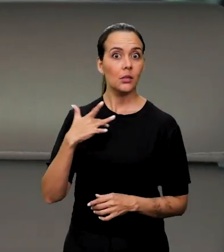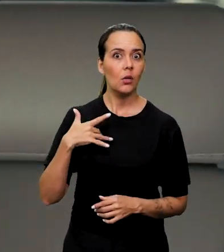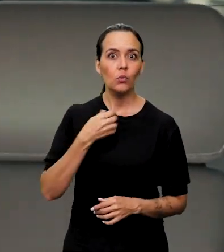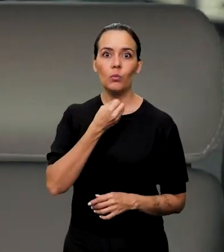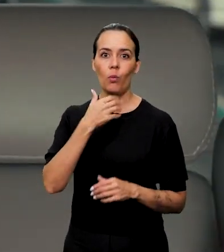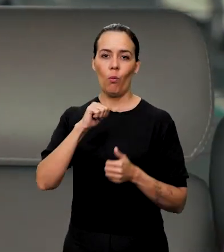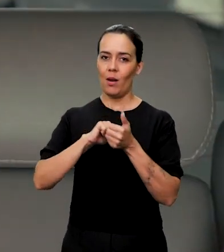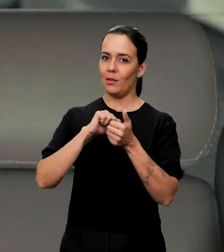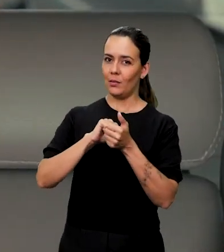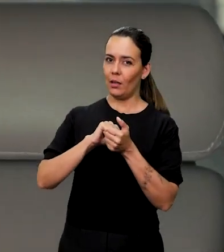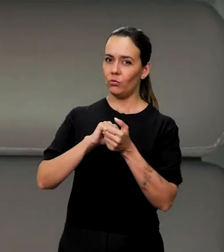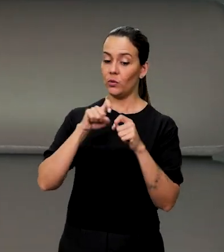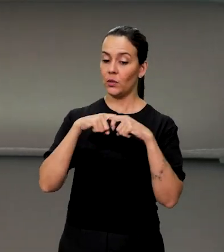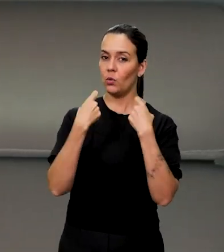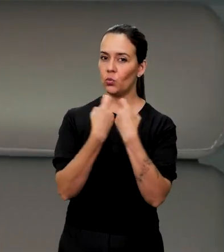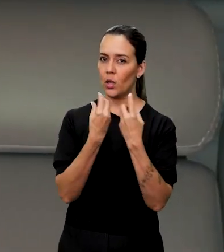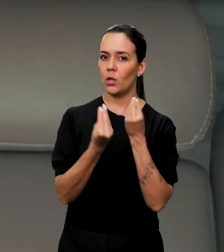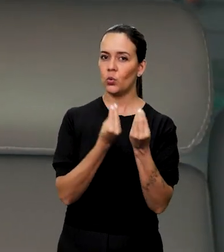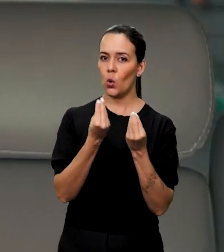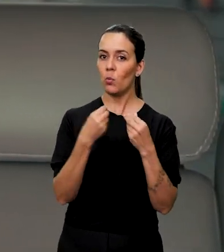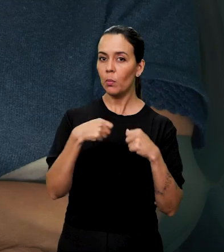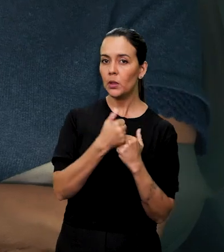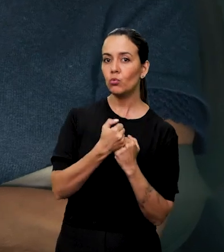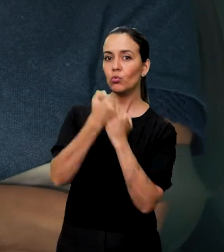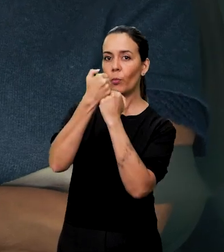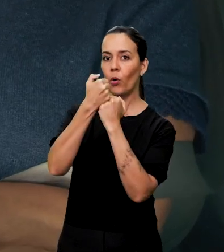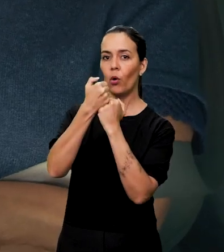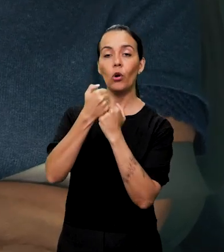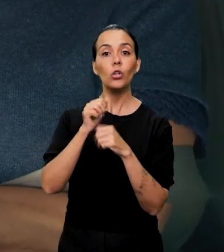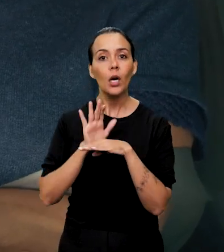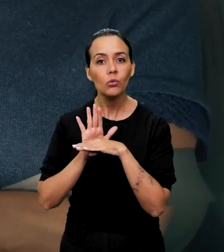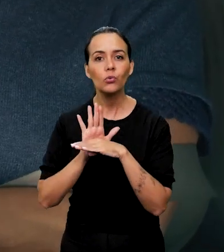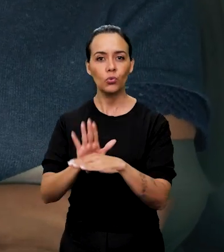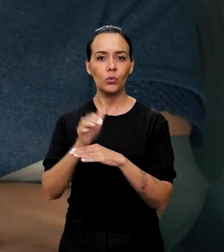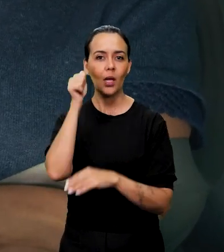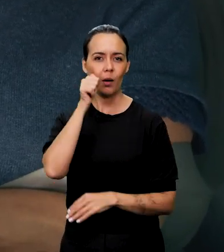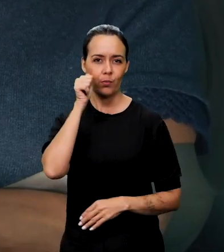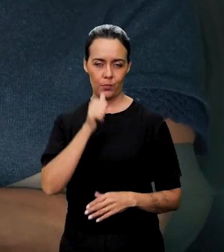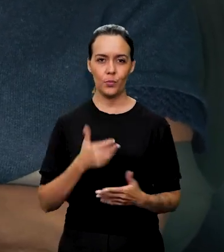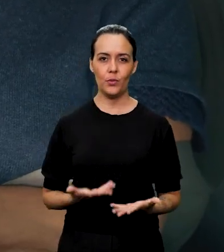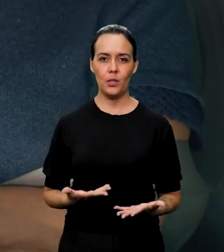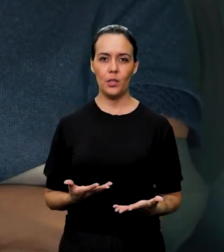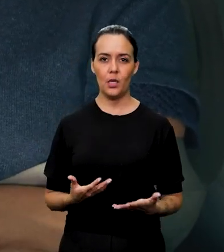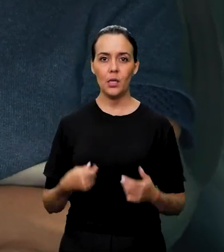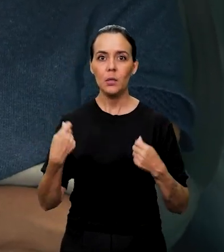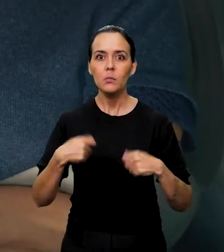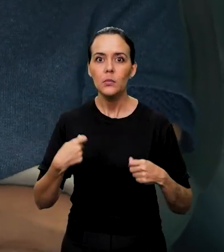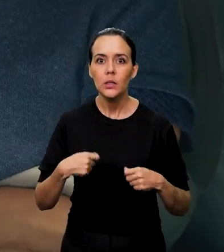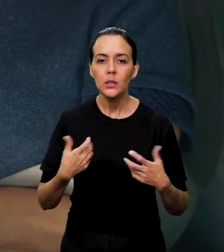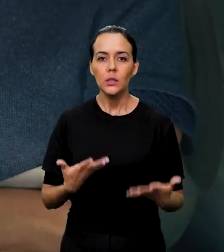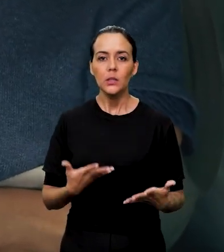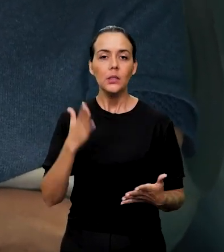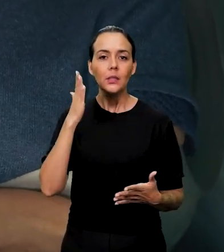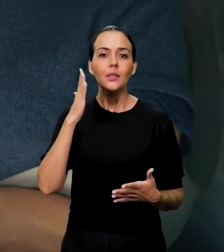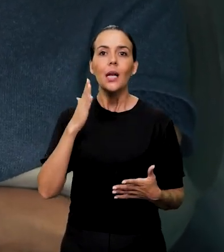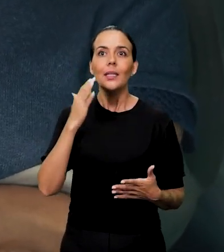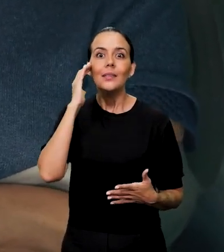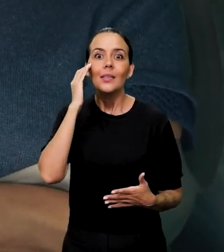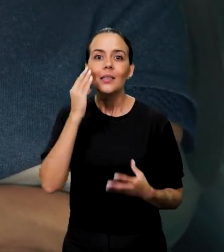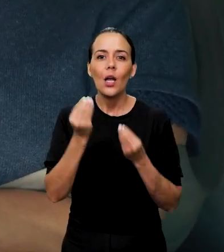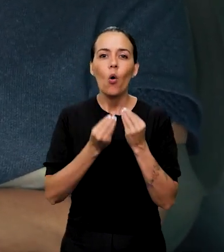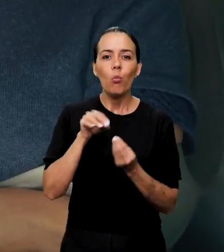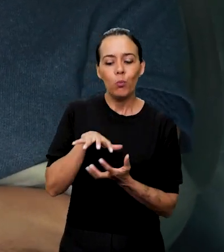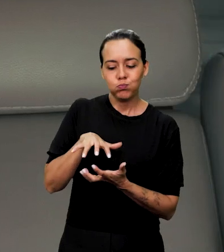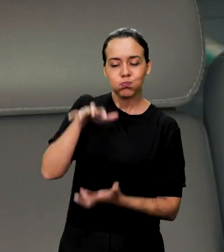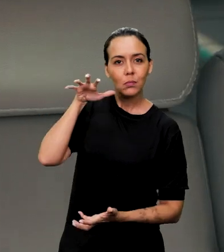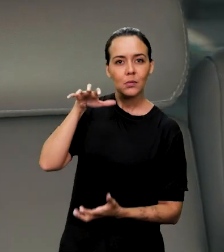sexualidade. Será que a gente não tem que dar um suporte para essas mulheres? A gente realmente está fazendo uma expansão muito rápida da nossa longevidade. E a gente precisa